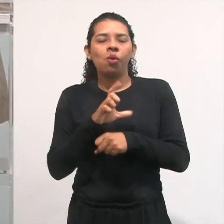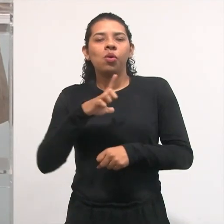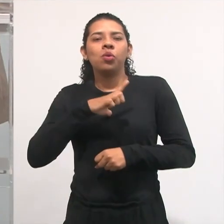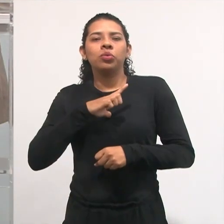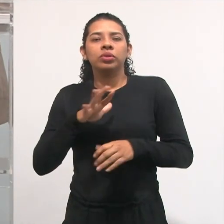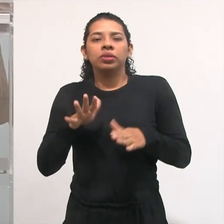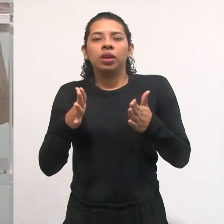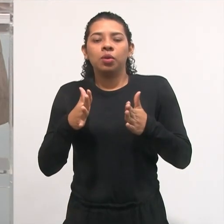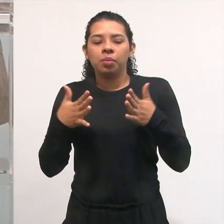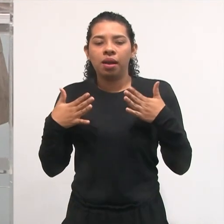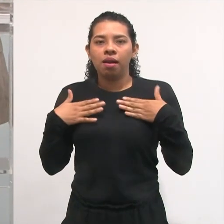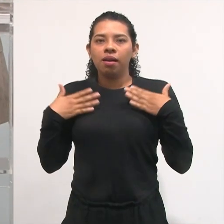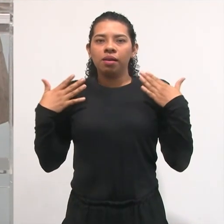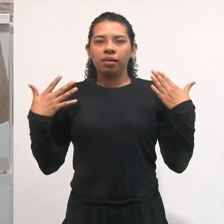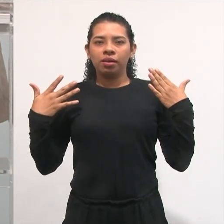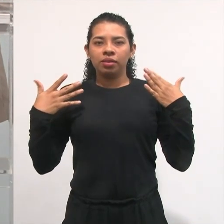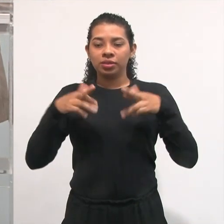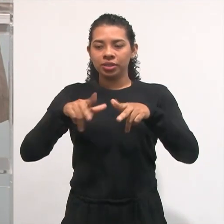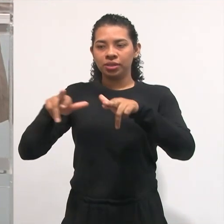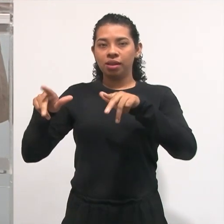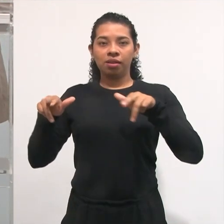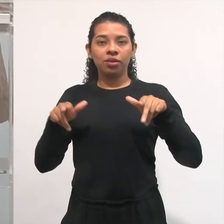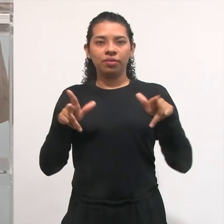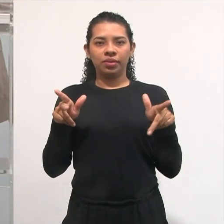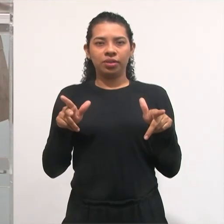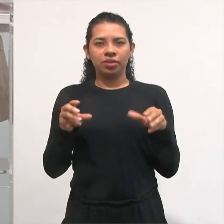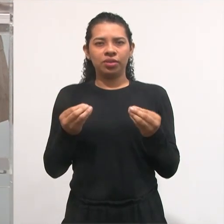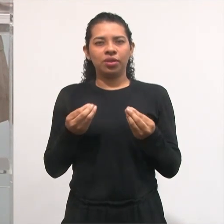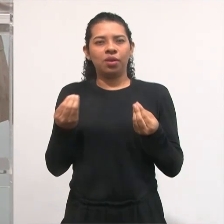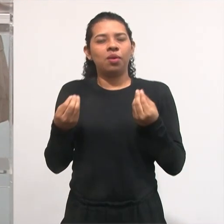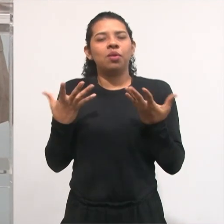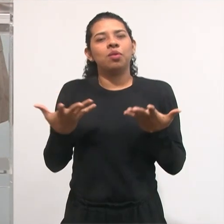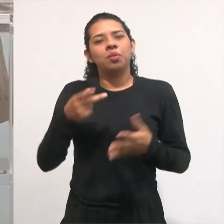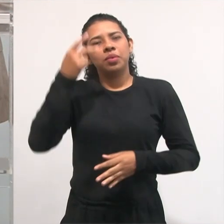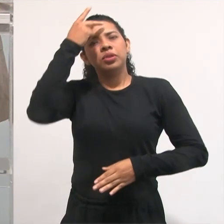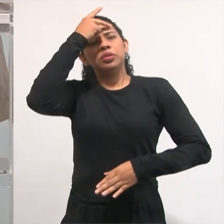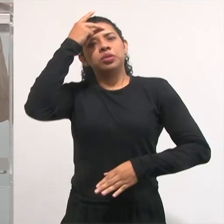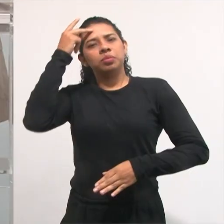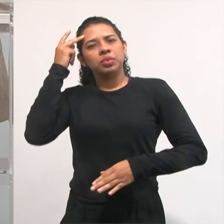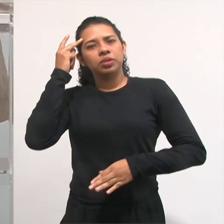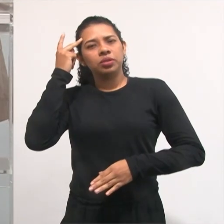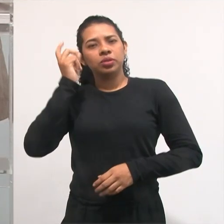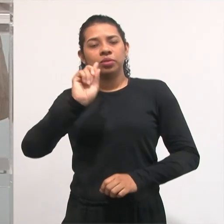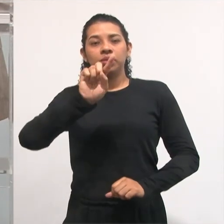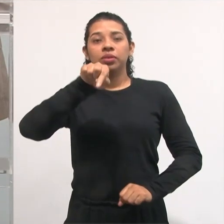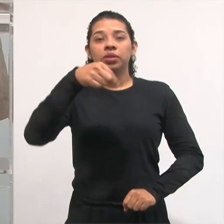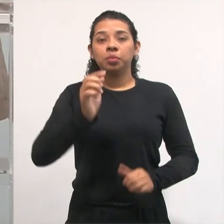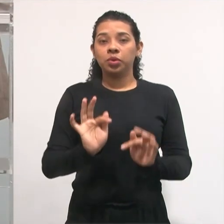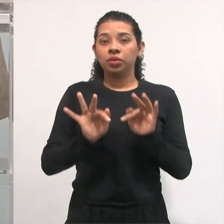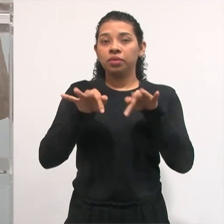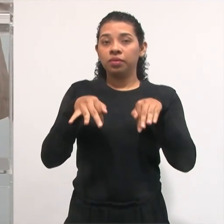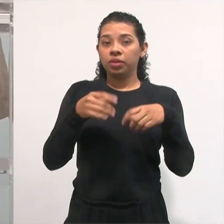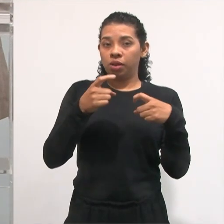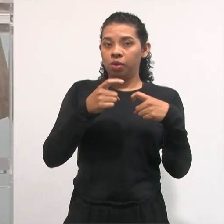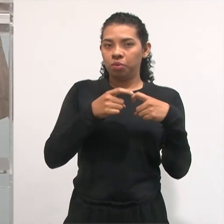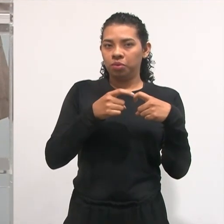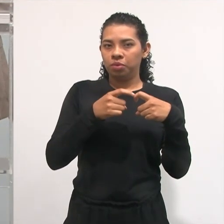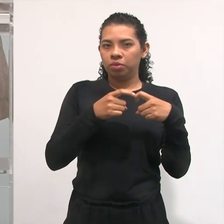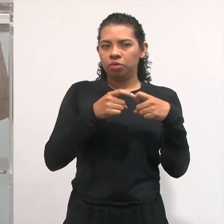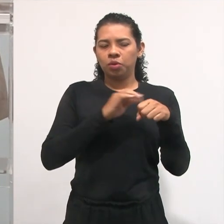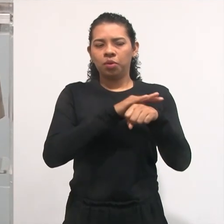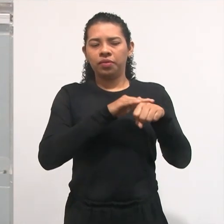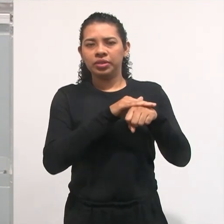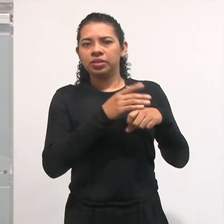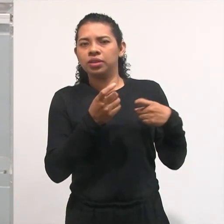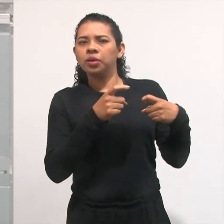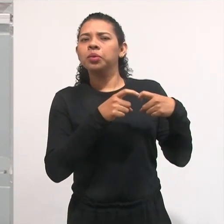de atendimento, e você pode ser um pesquisador, para ver a reação de como é que as pessoas saem daquele atendimento,